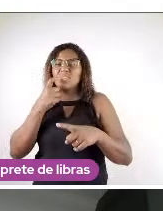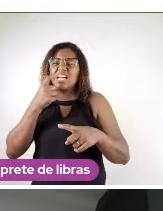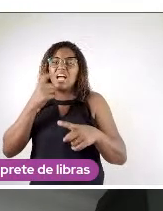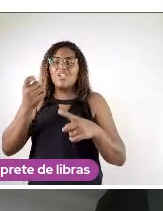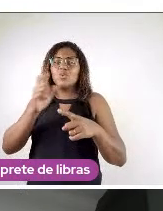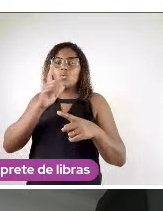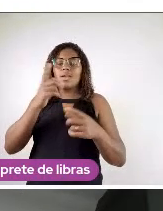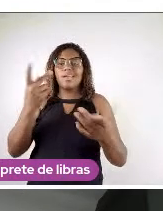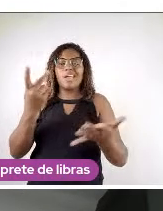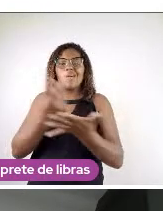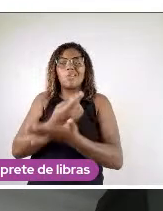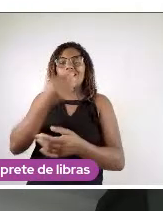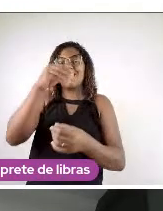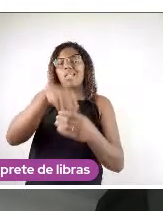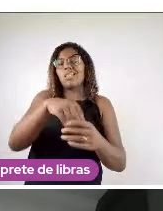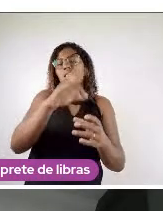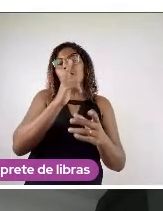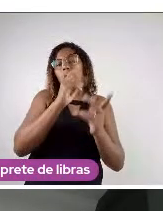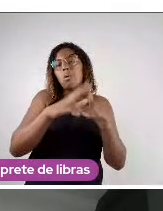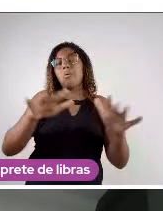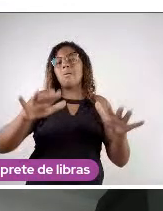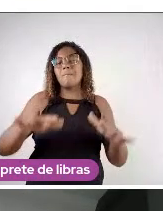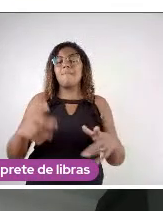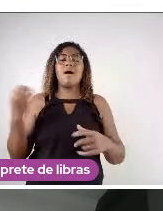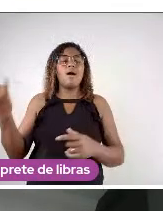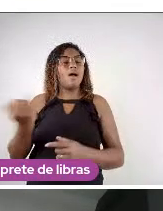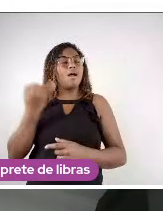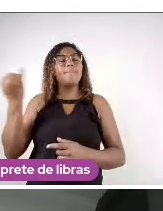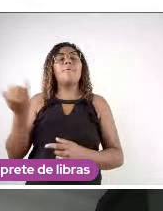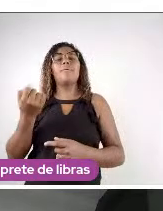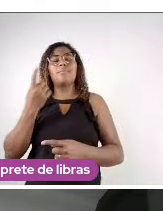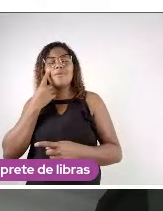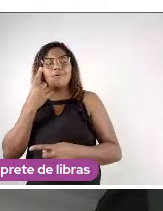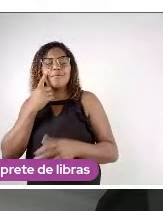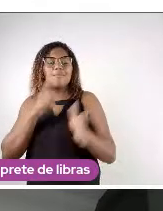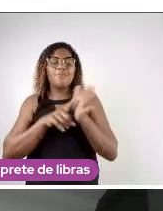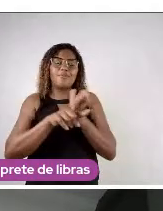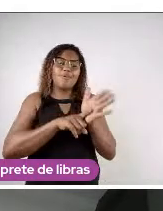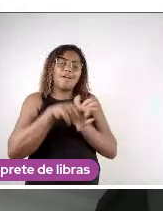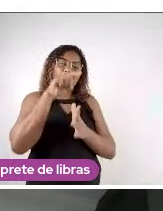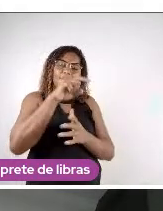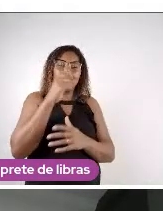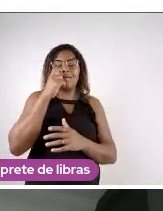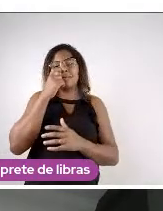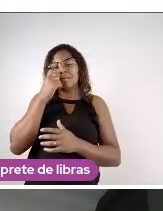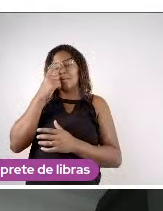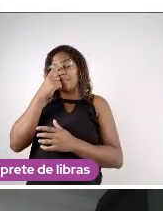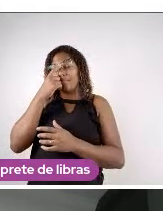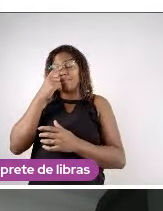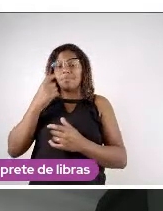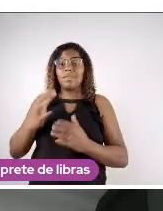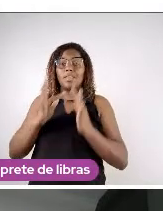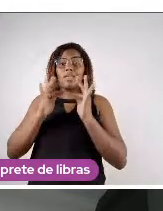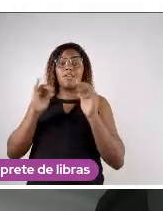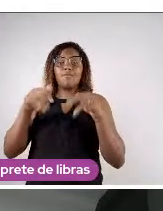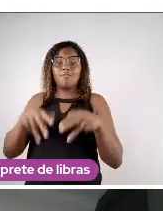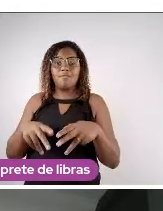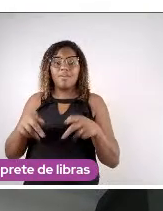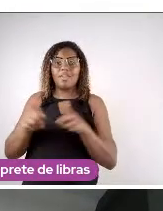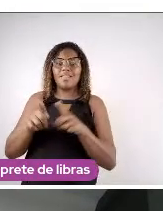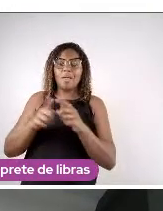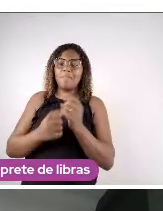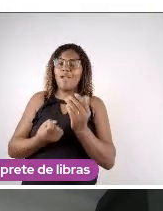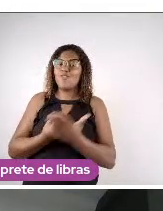mar. Então, vale a pena também olhar essa pesquisa que foi lançada lá. E, por fim, vou dar um pequeno spoiler